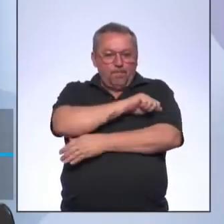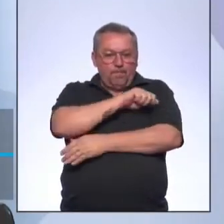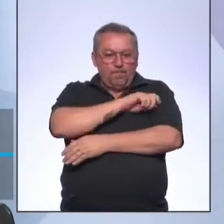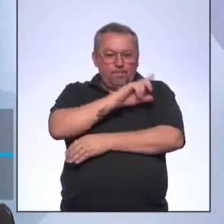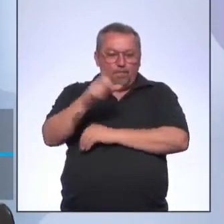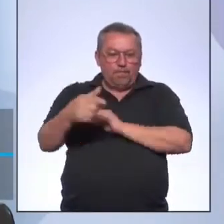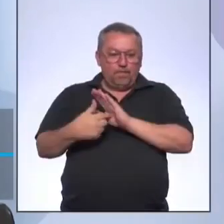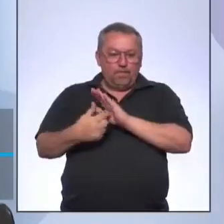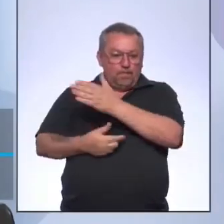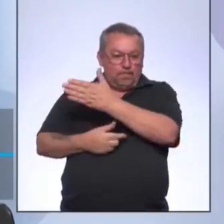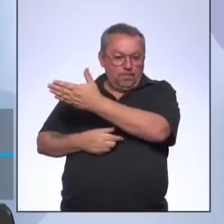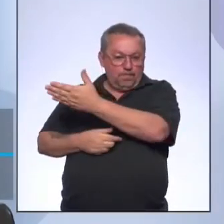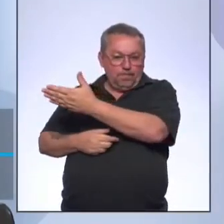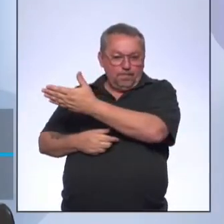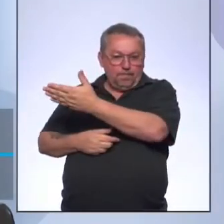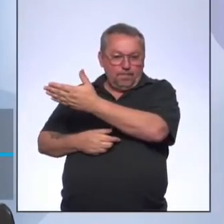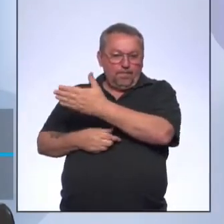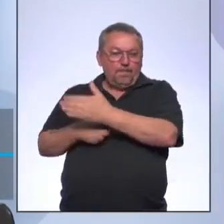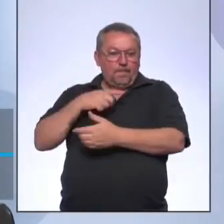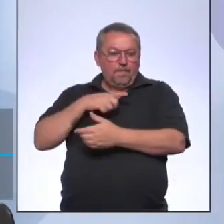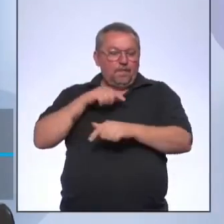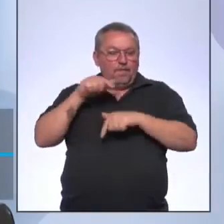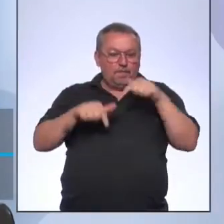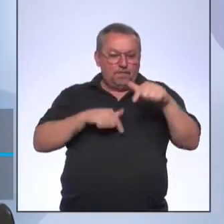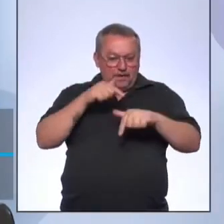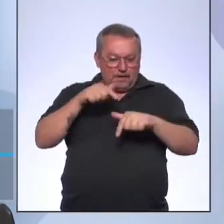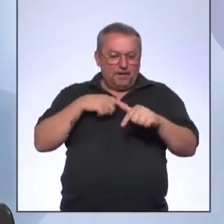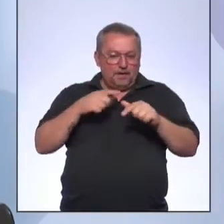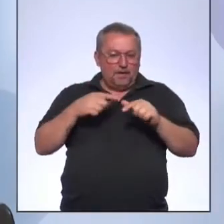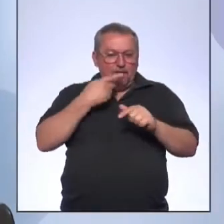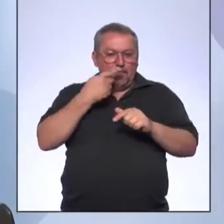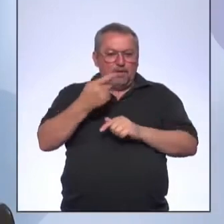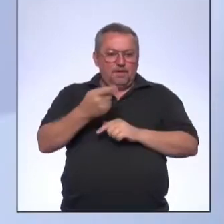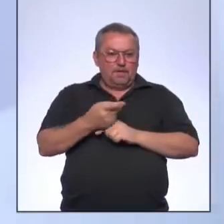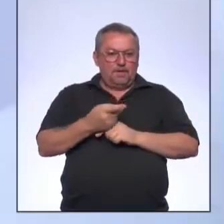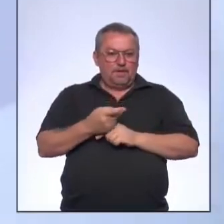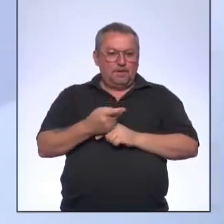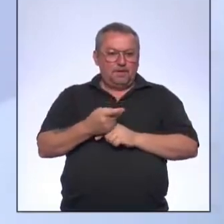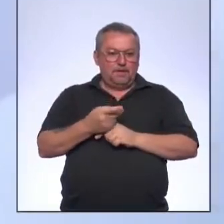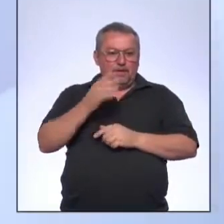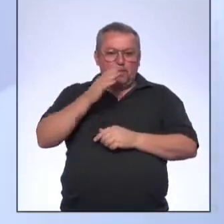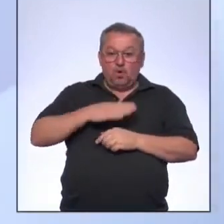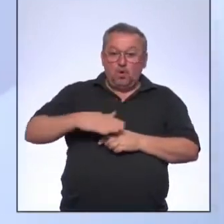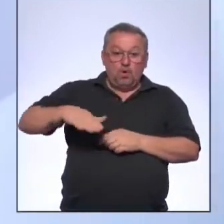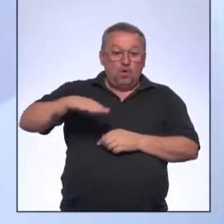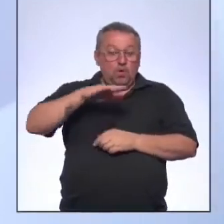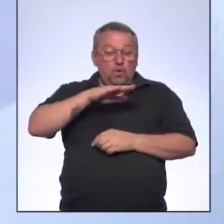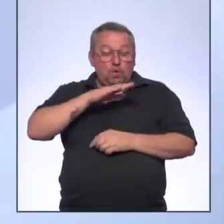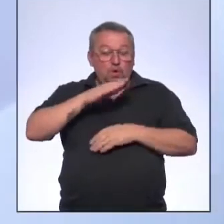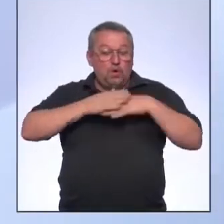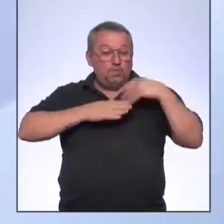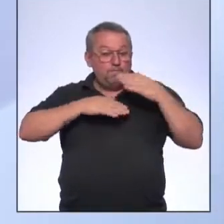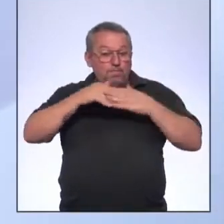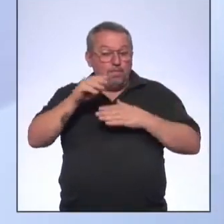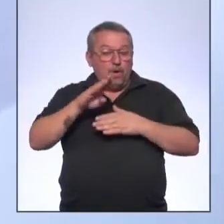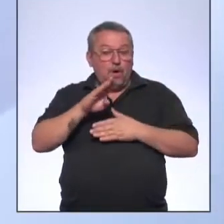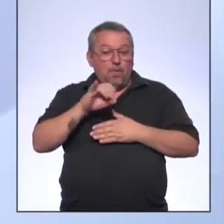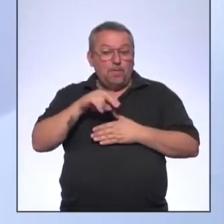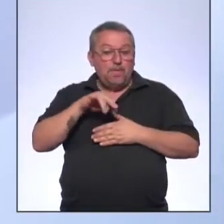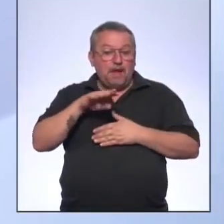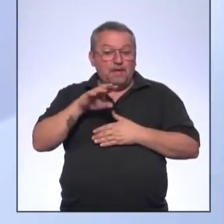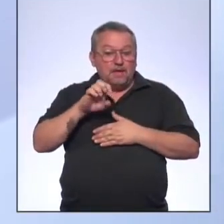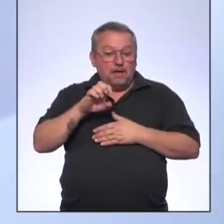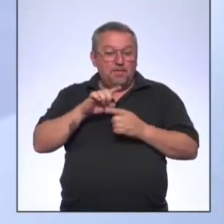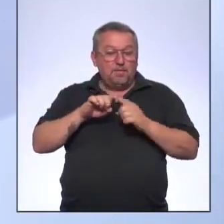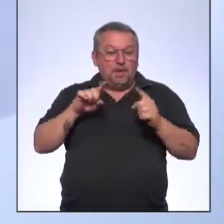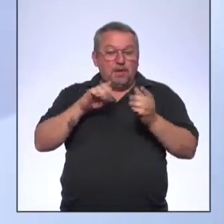aqui, nós vamos trabalhar essas que nós estamos pontuando. Essas são todas as habilidades do bimestre inteiro, mas toda aula